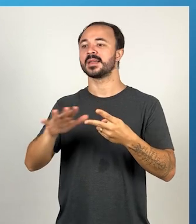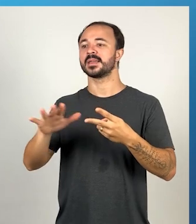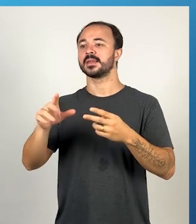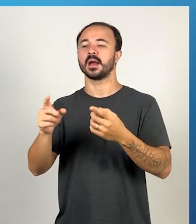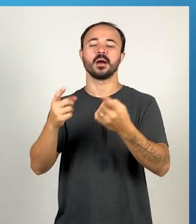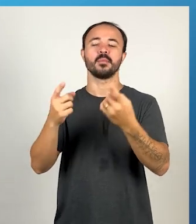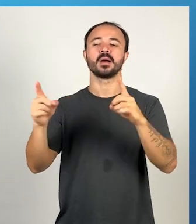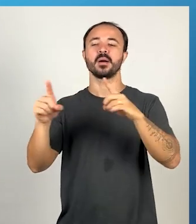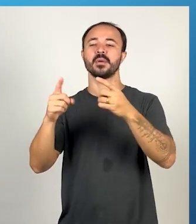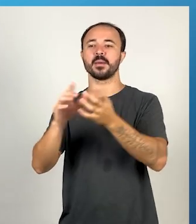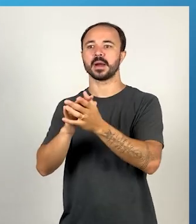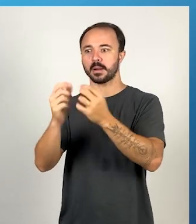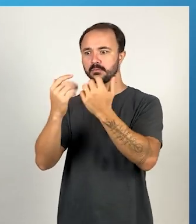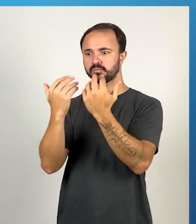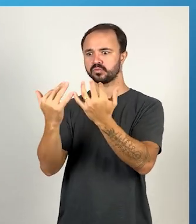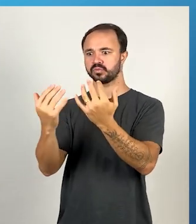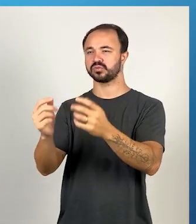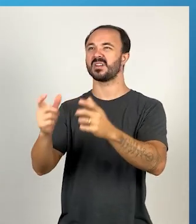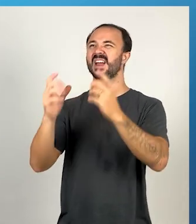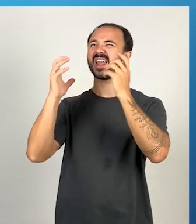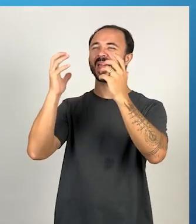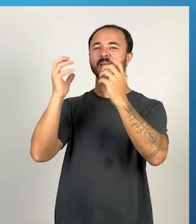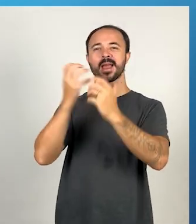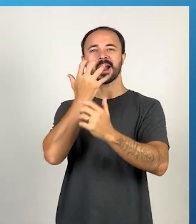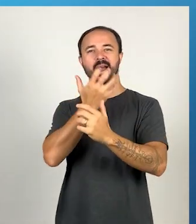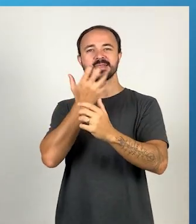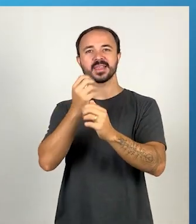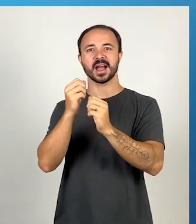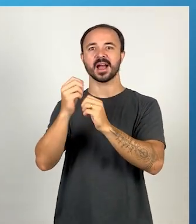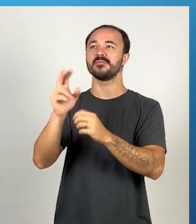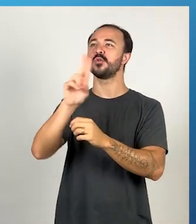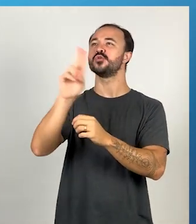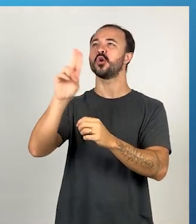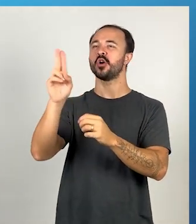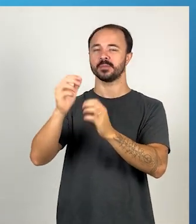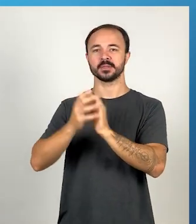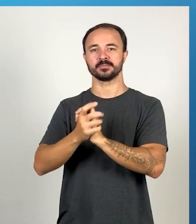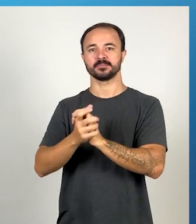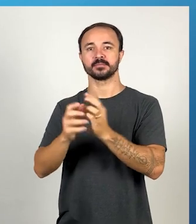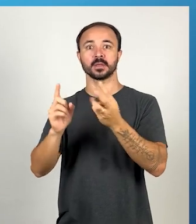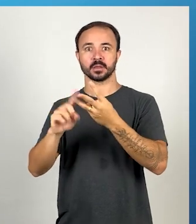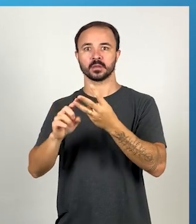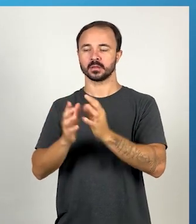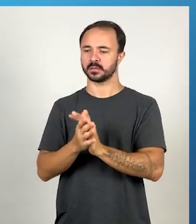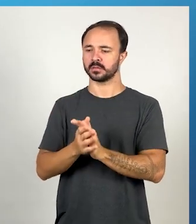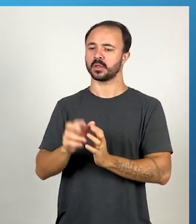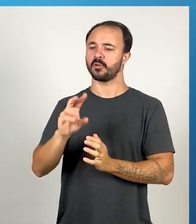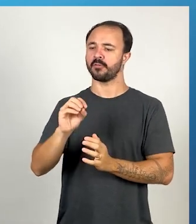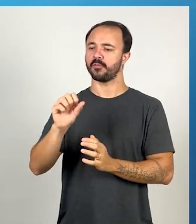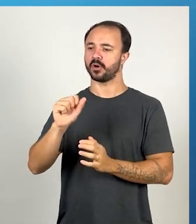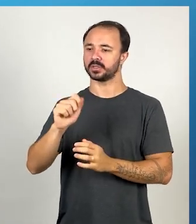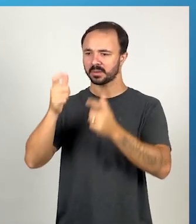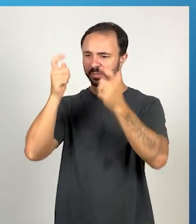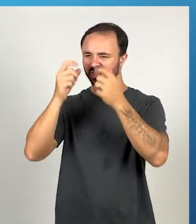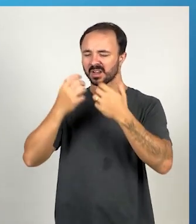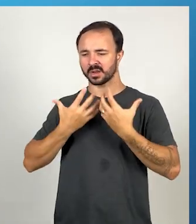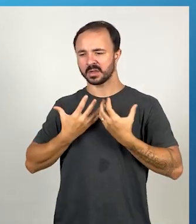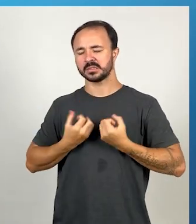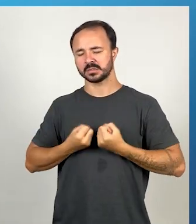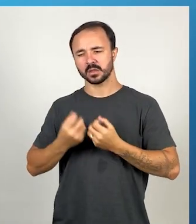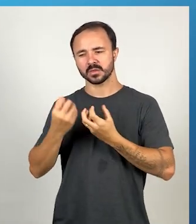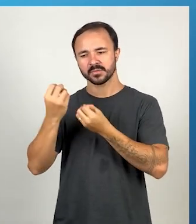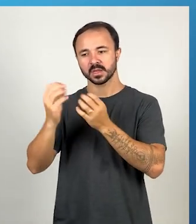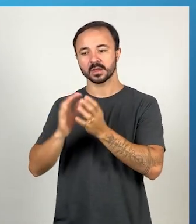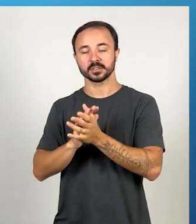gritavam o nome do artista. Letra C. Vossa Majestade está cansado da viagem? E letra D, o